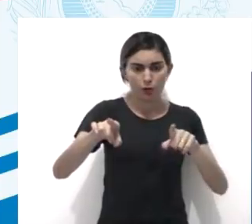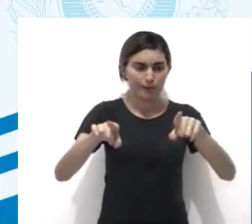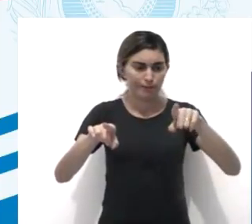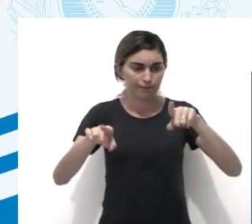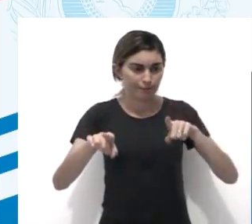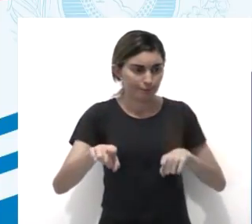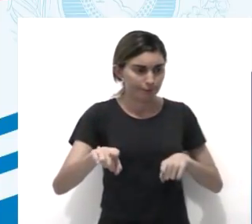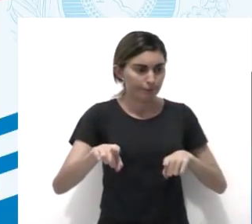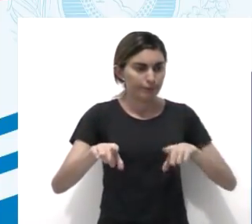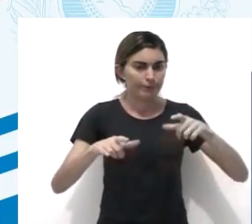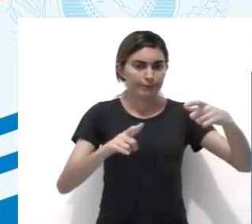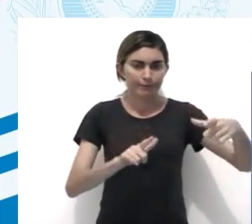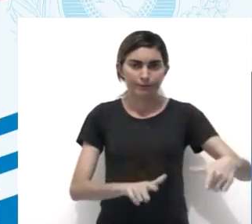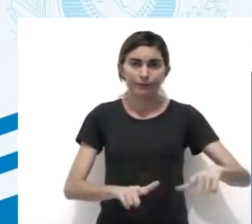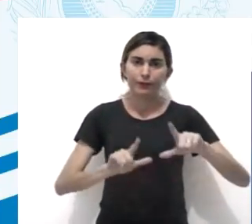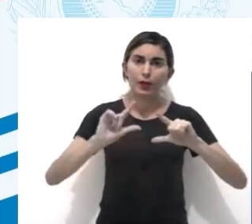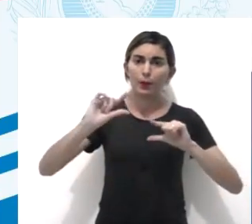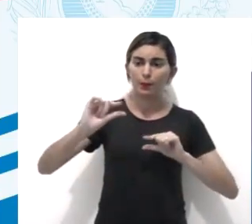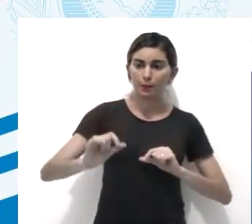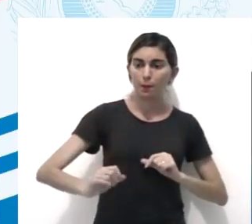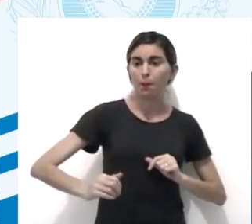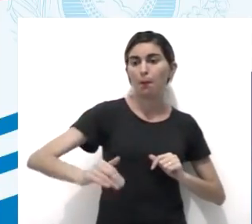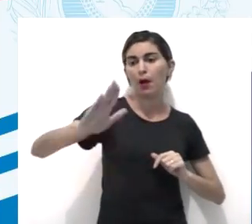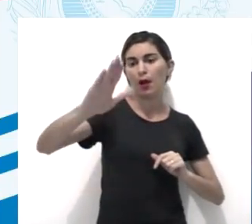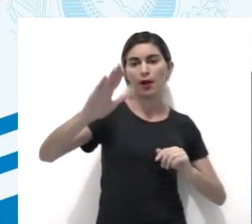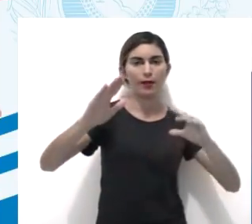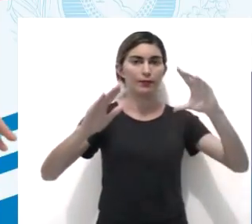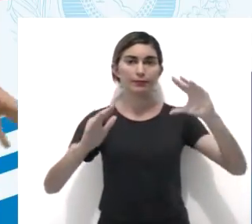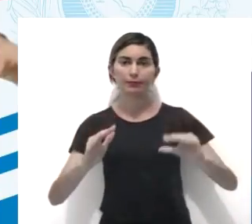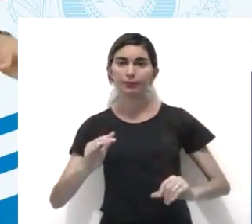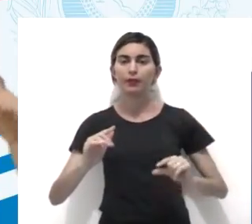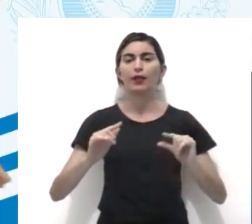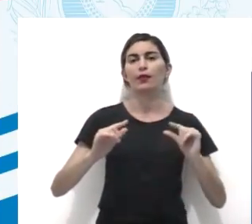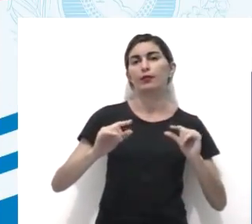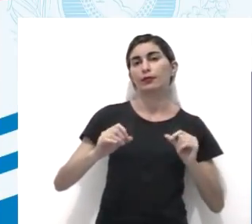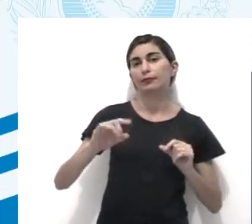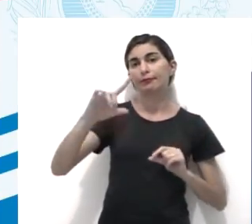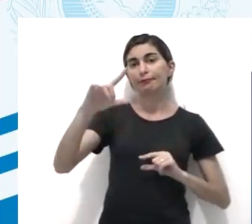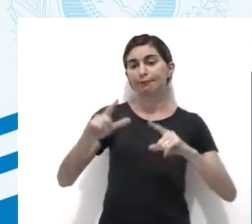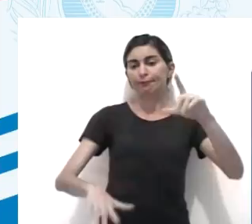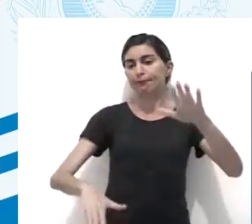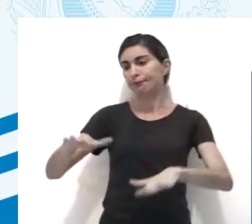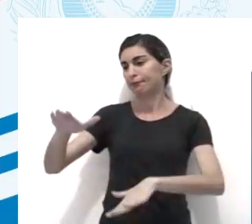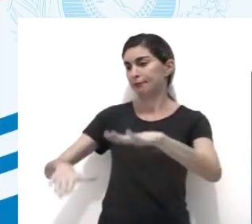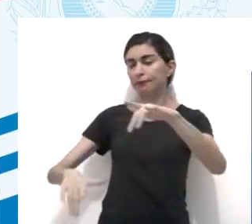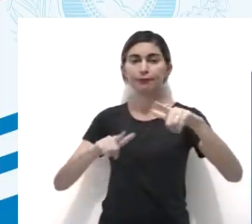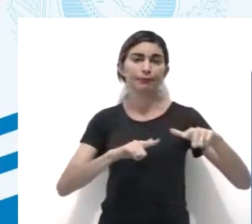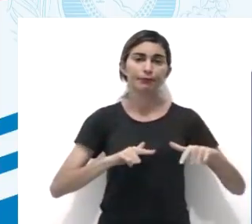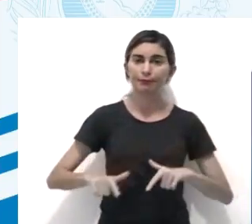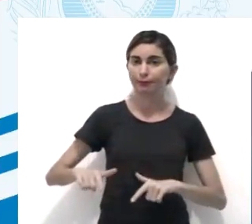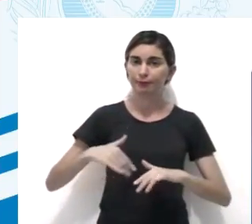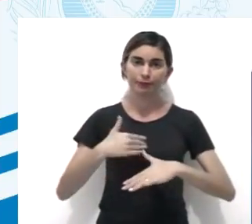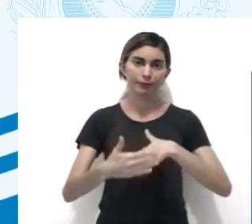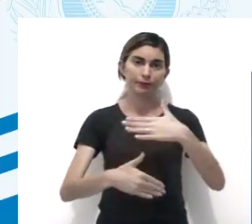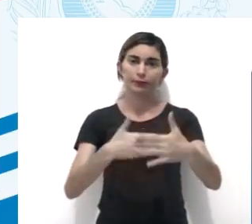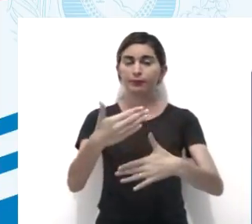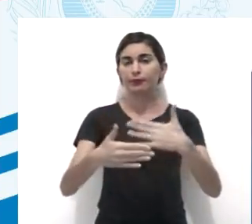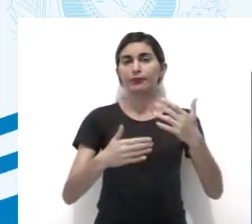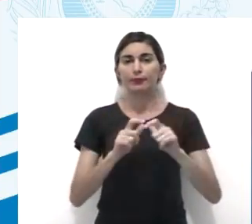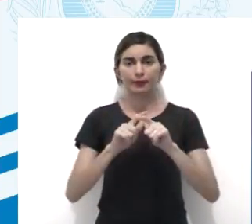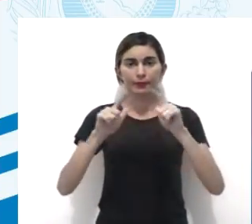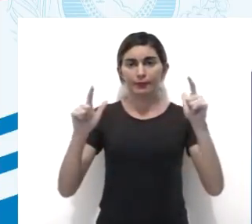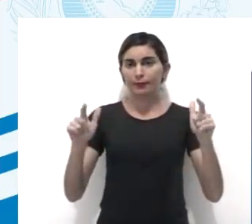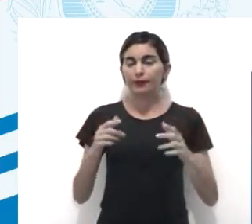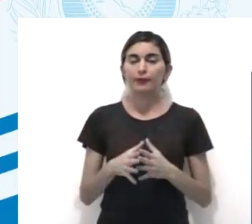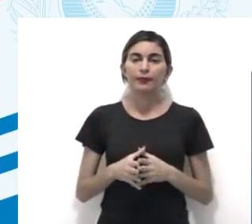mais intenso, em outros lugares ele vai estar menos intenso. De modo que a integração mundial, por ele gerado, é cada vez maior